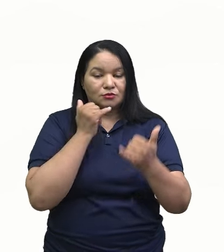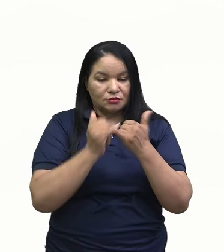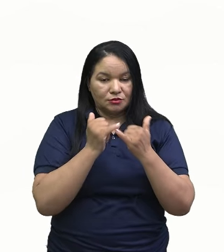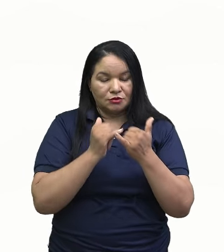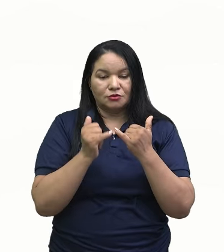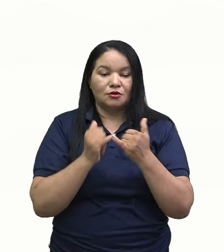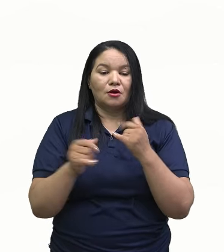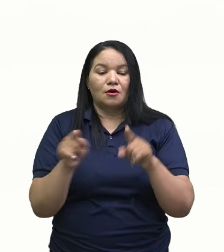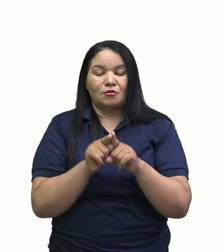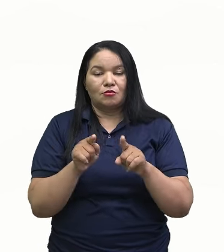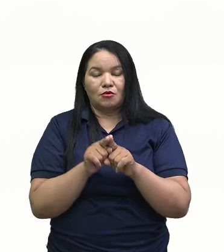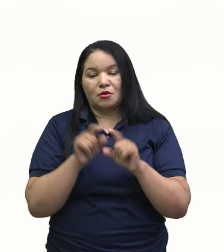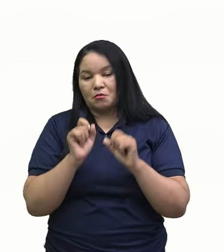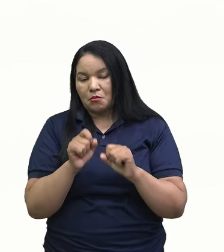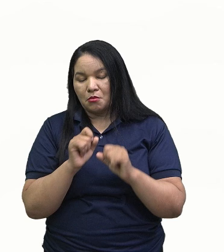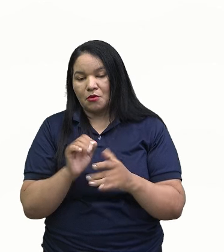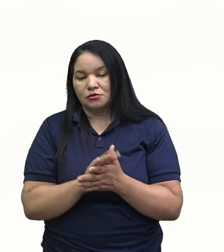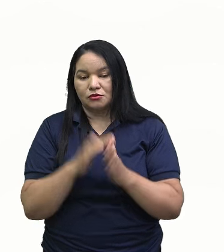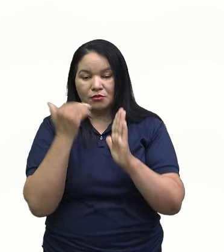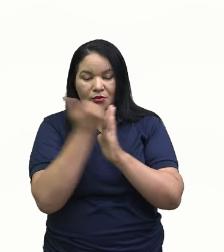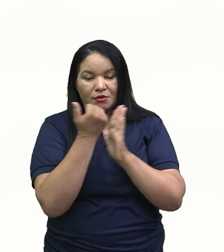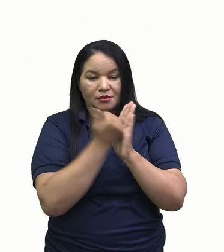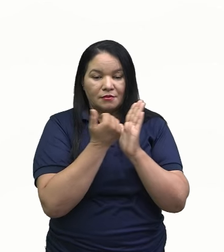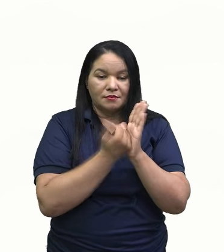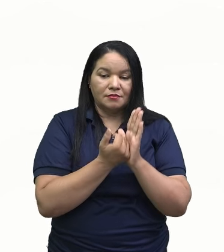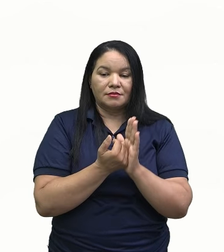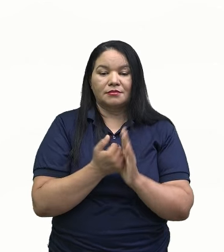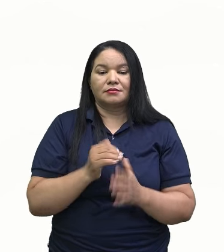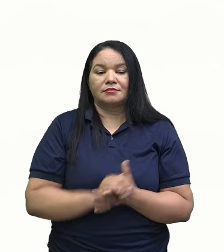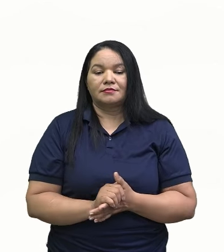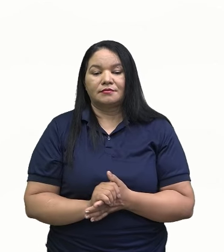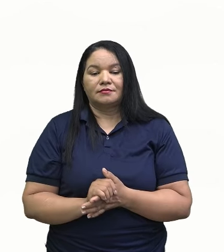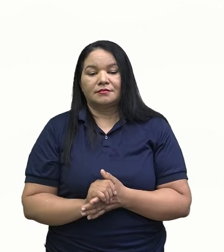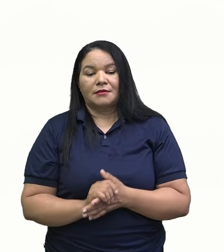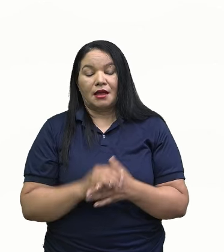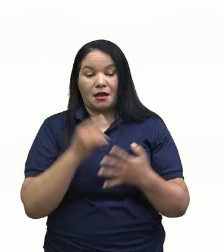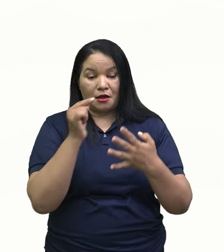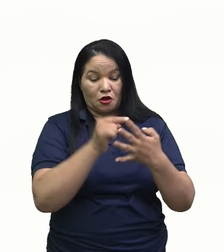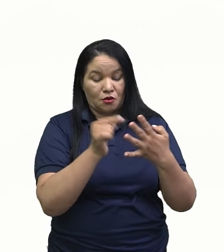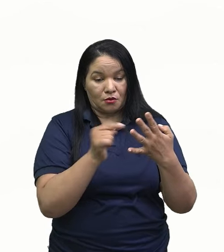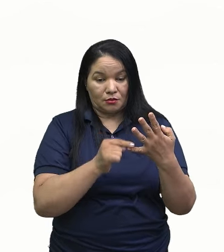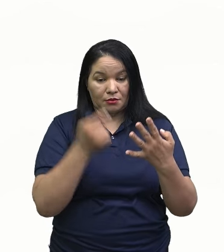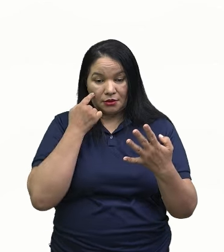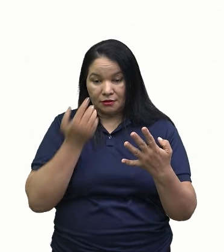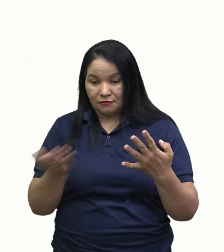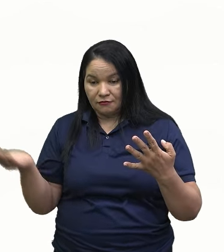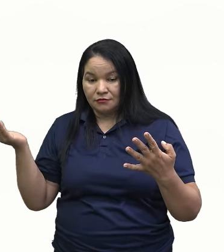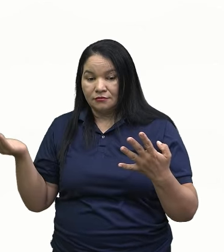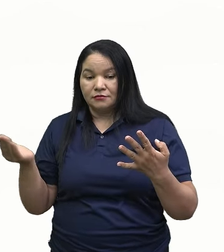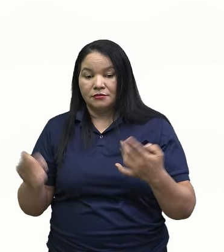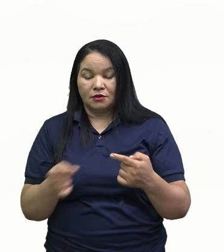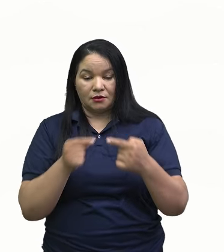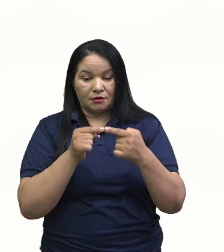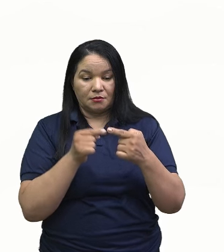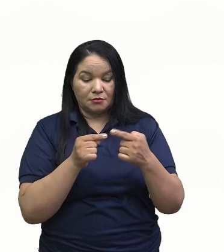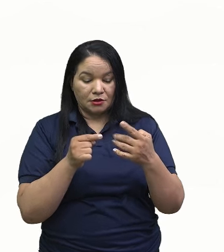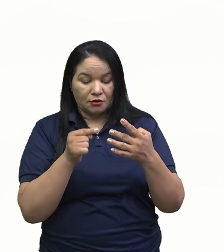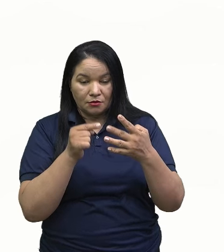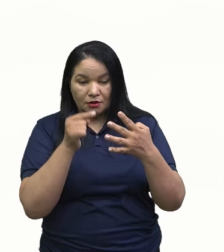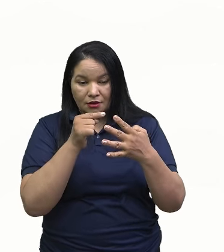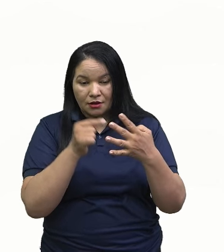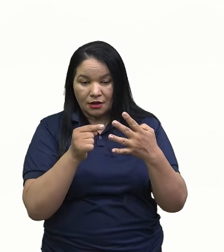Eu posso classificar álea, náusea, etéreo, nível, enciclopédia,